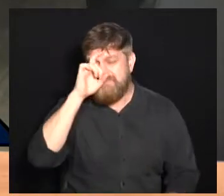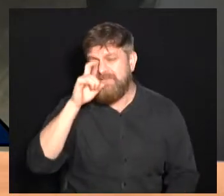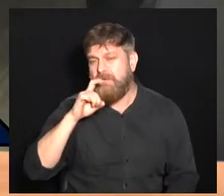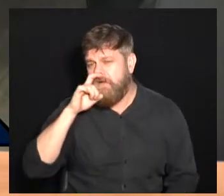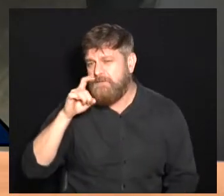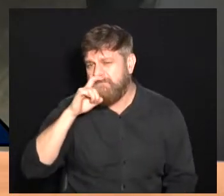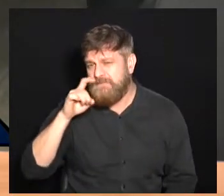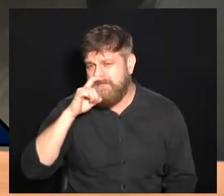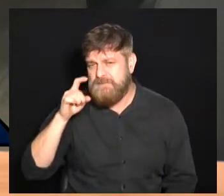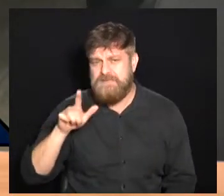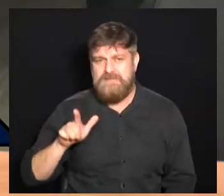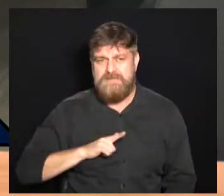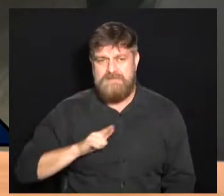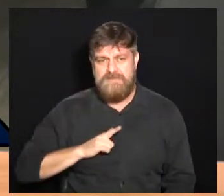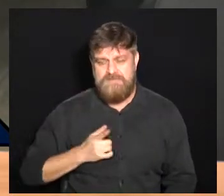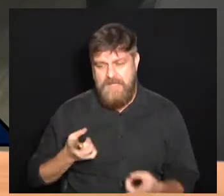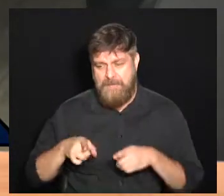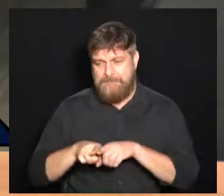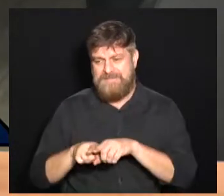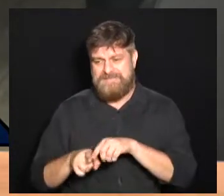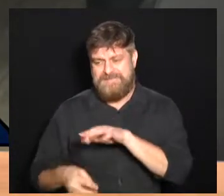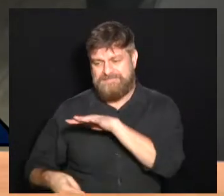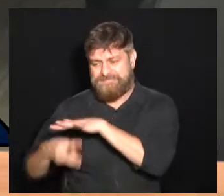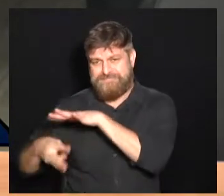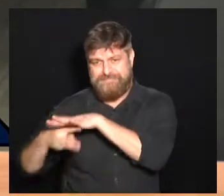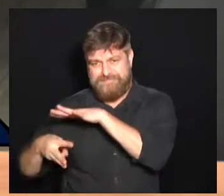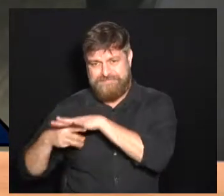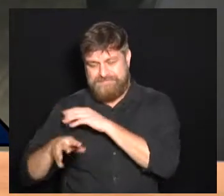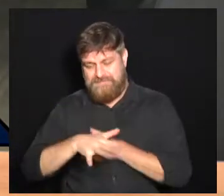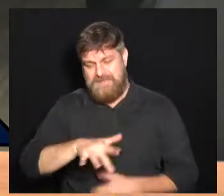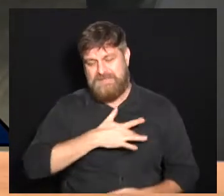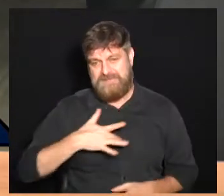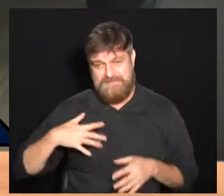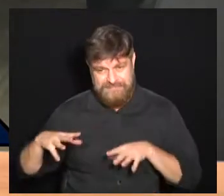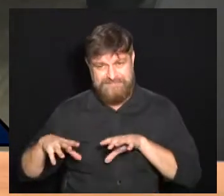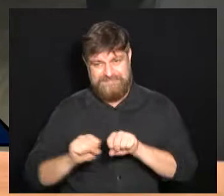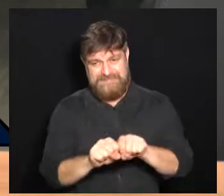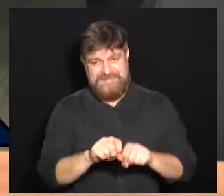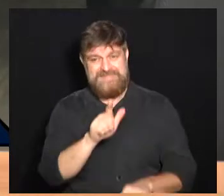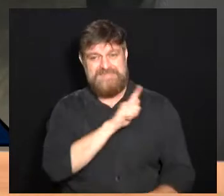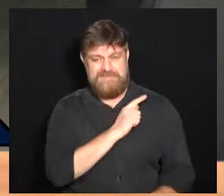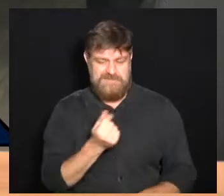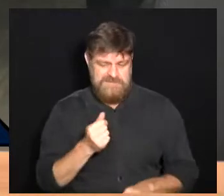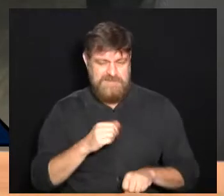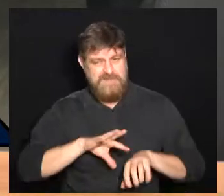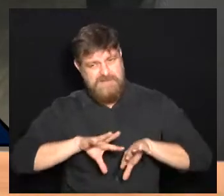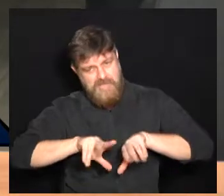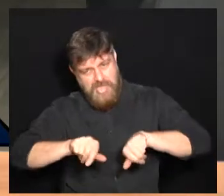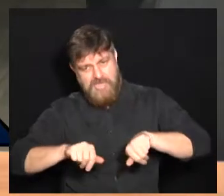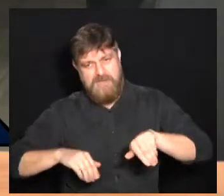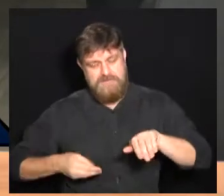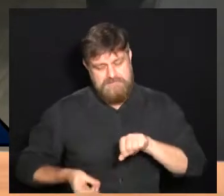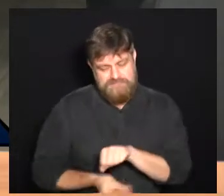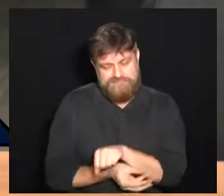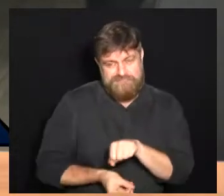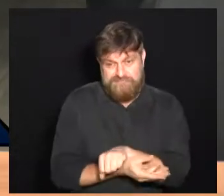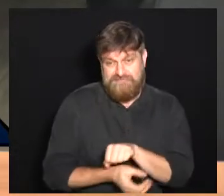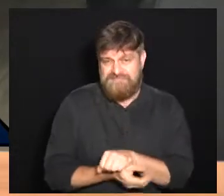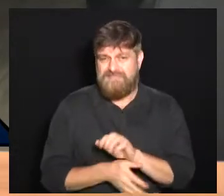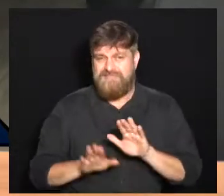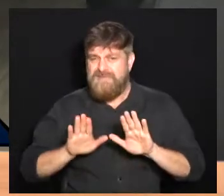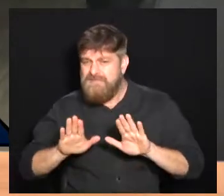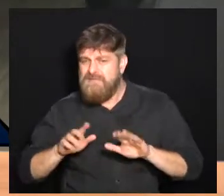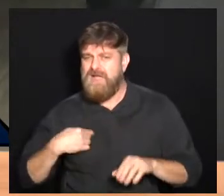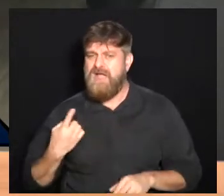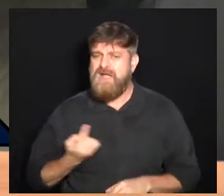Verde, né, que foi uma situação também de um ente terceiro que teve uma gestão fraudulenta, etc. e tal. Mas,